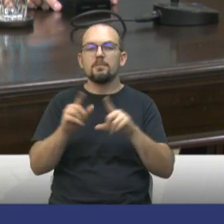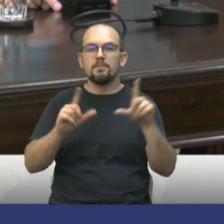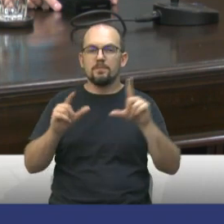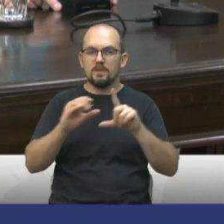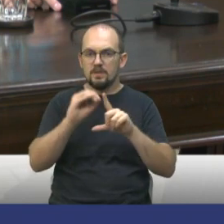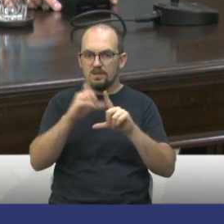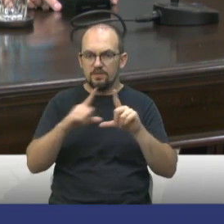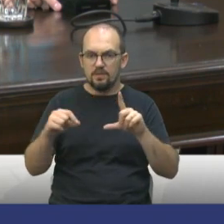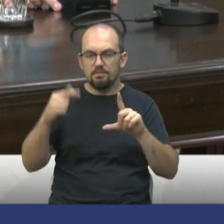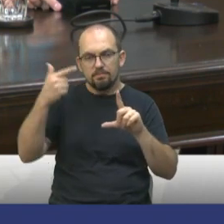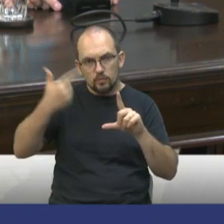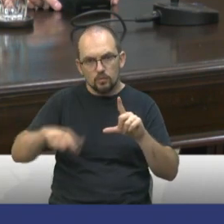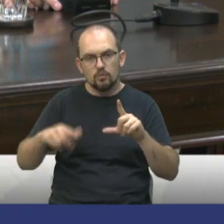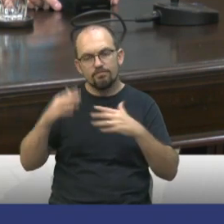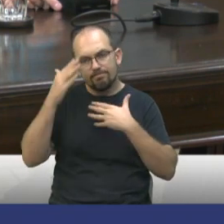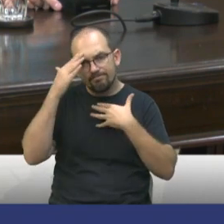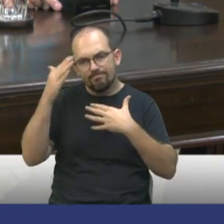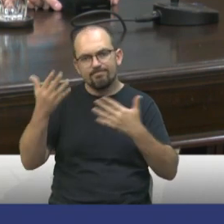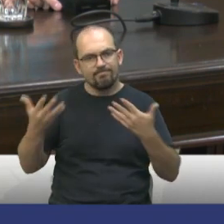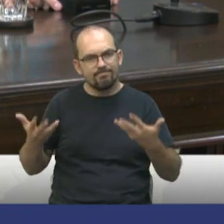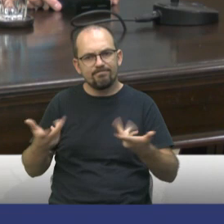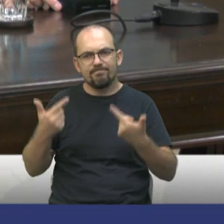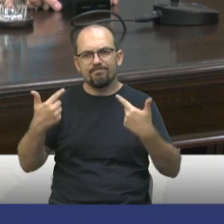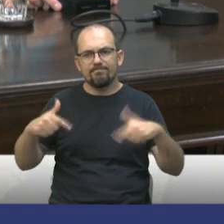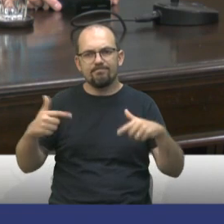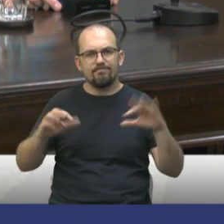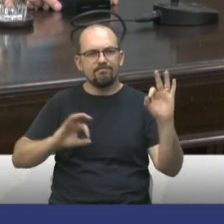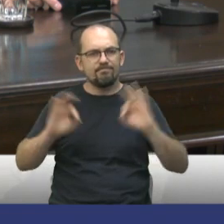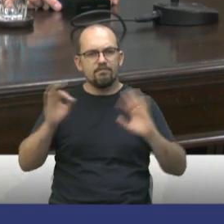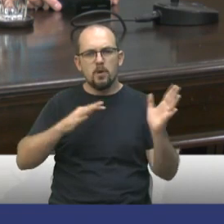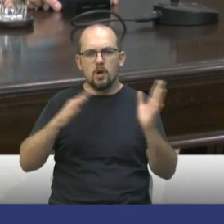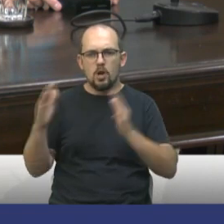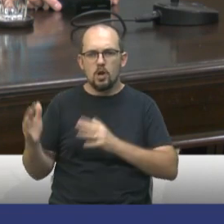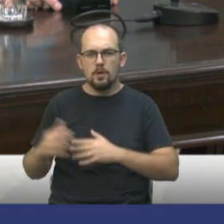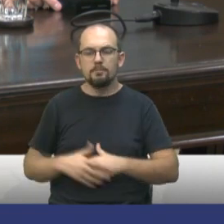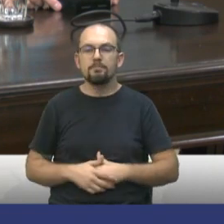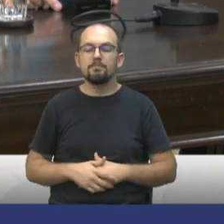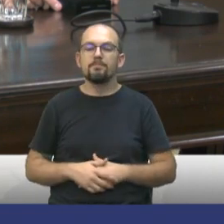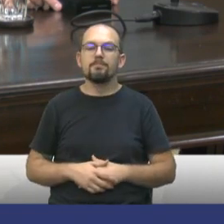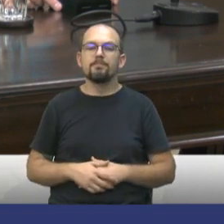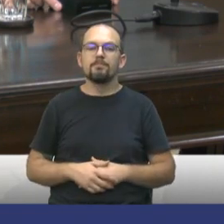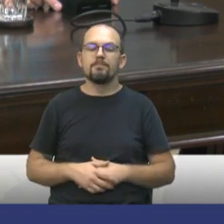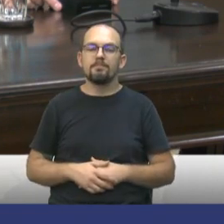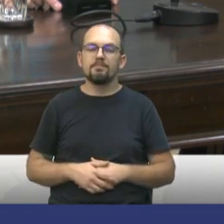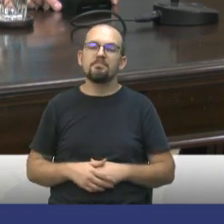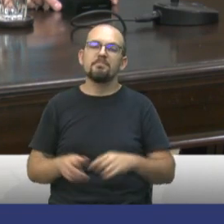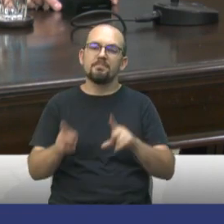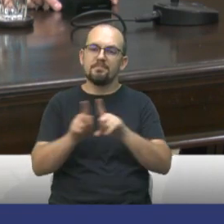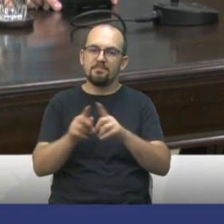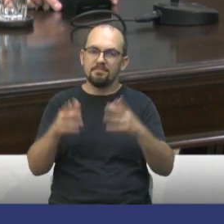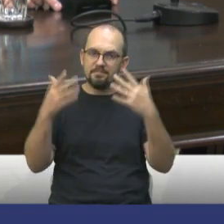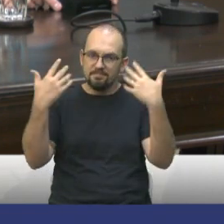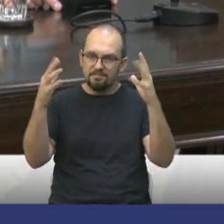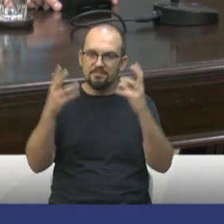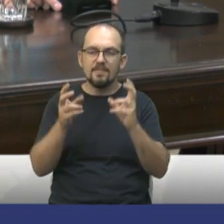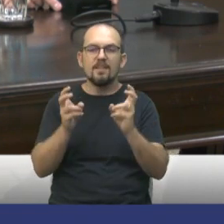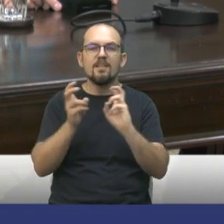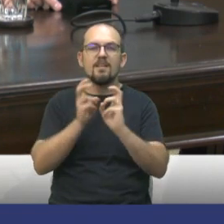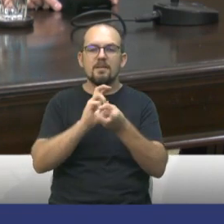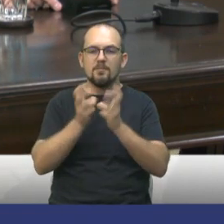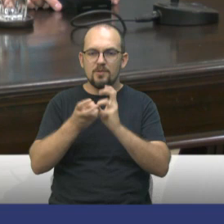mais uma vez pelo excepcional trabalho. E sempre leva aí. E parabéns à capoeira, né,